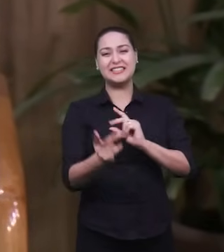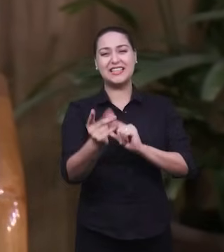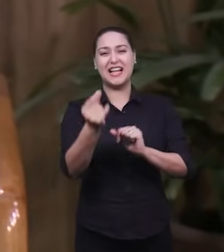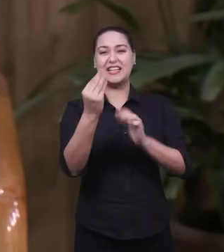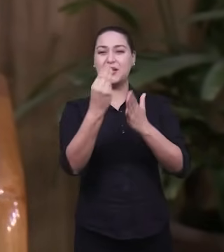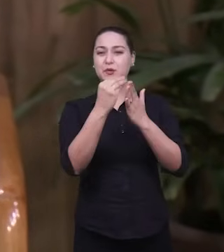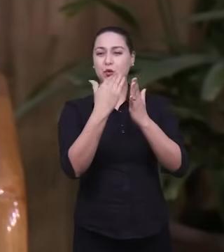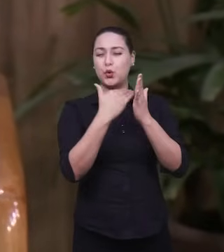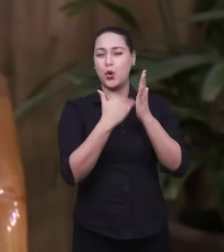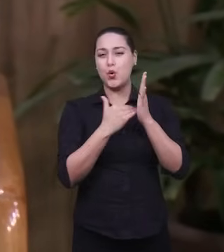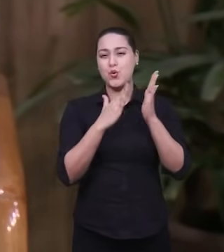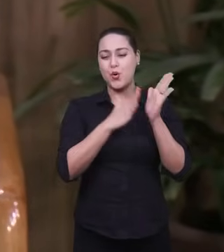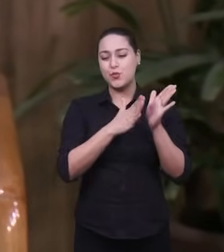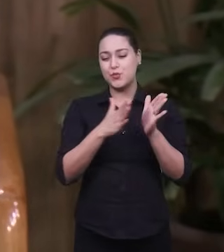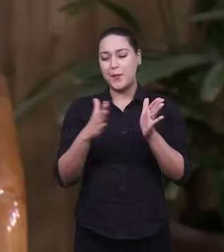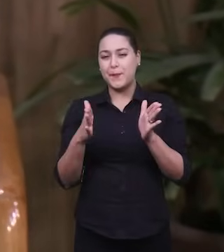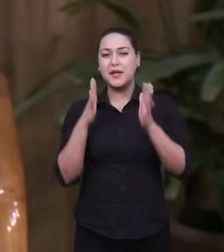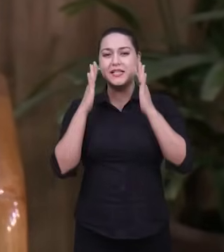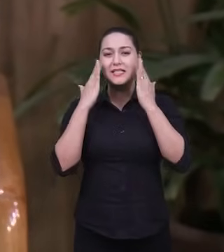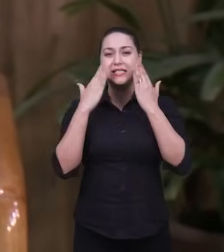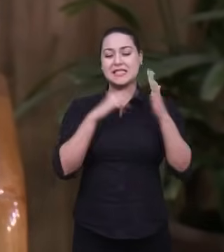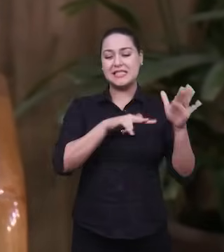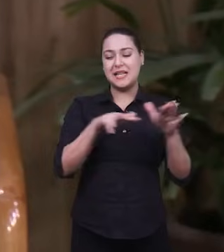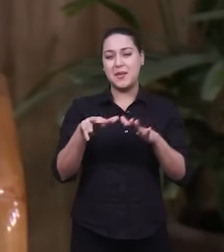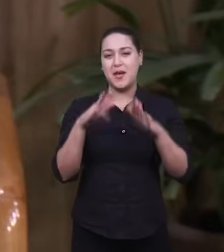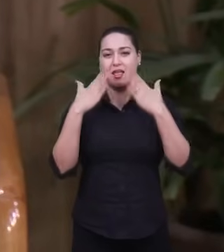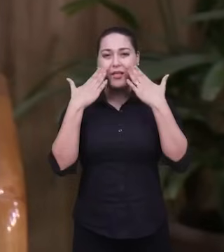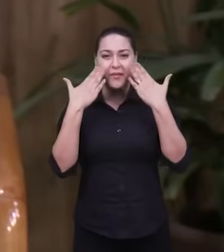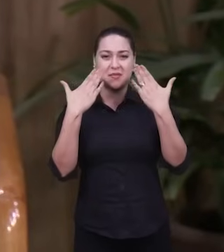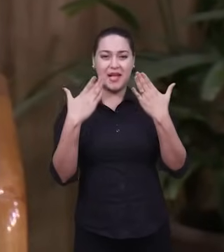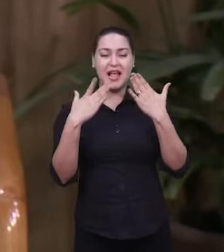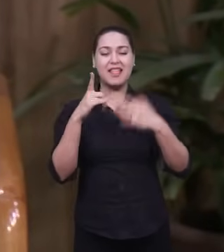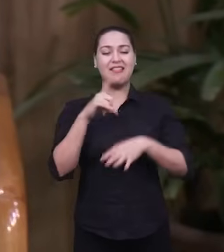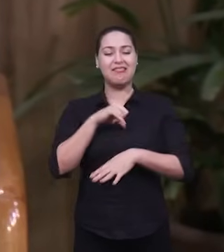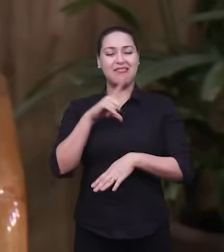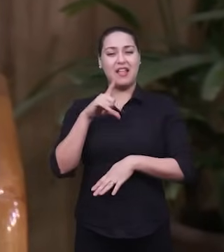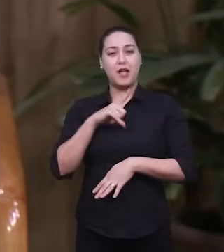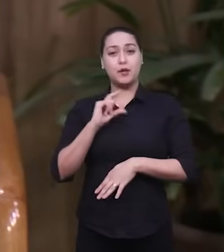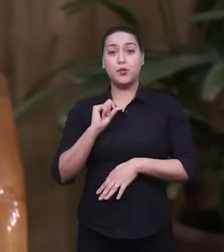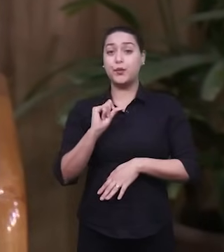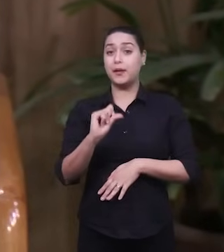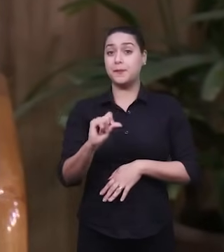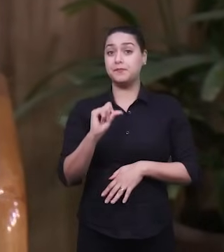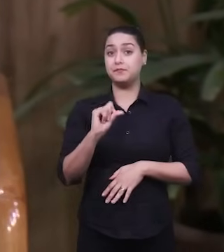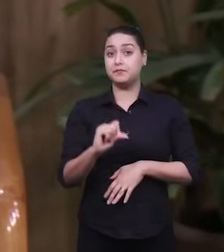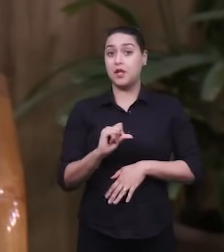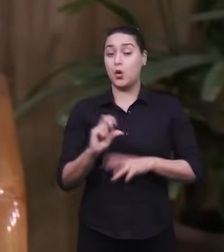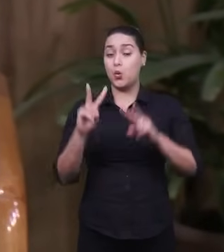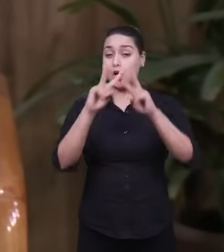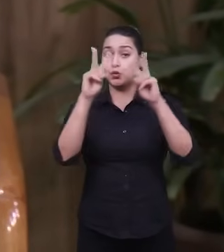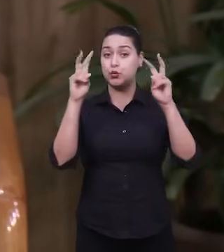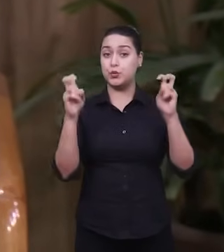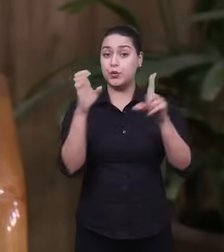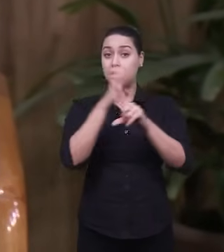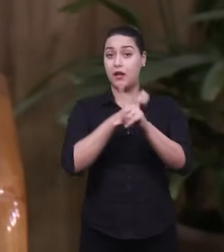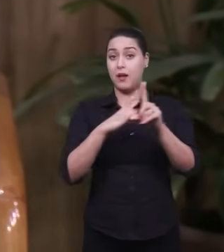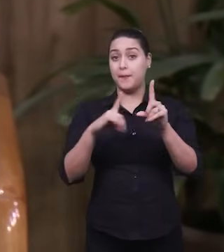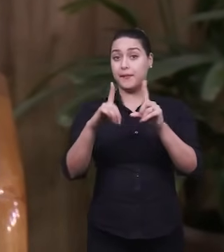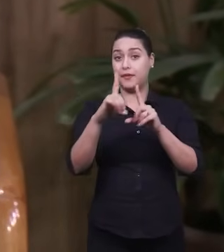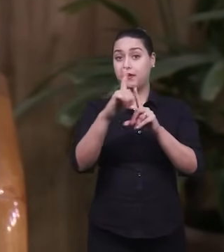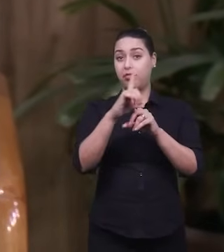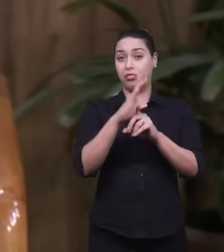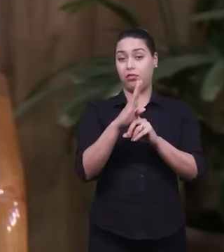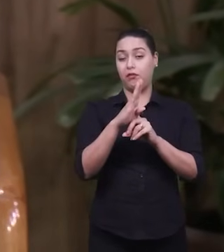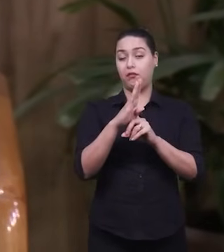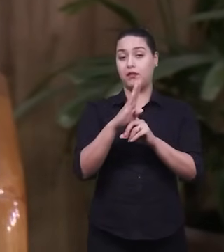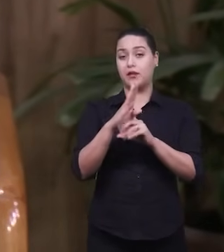Esse conteúdo semanal, este encontro semanal que nós temos, onde nós abordamos sempre o assunto da Escola